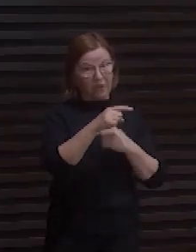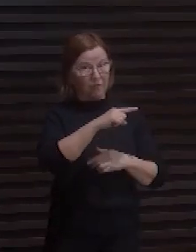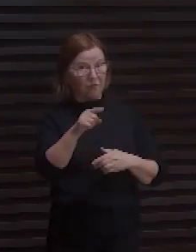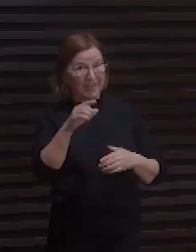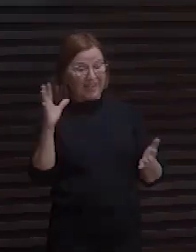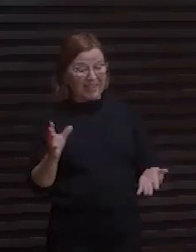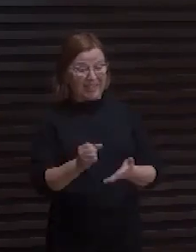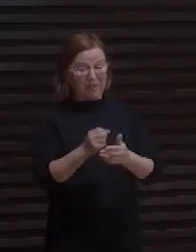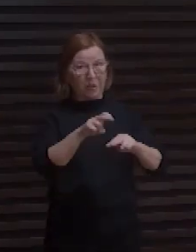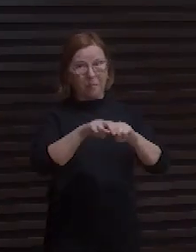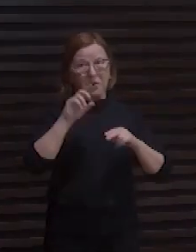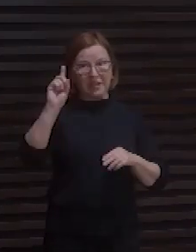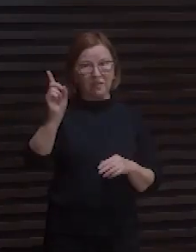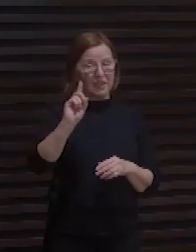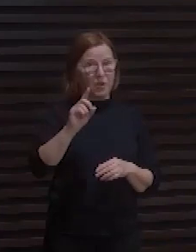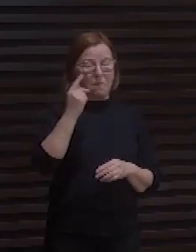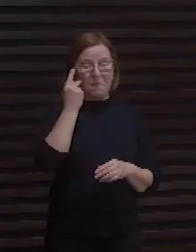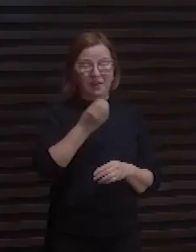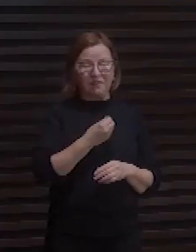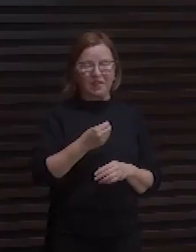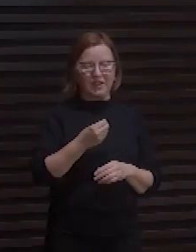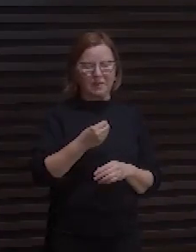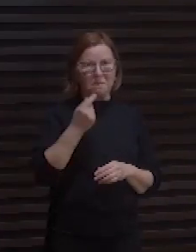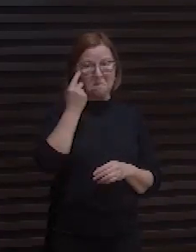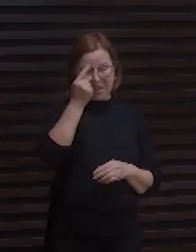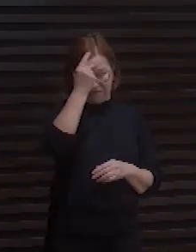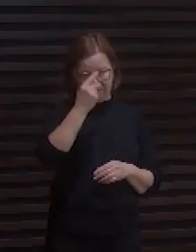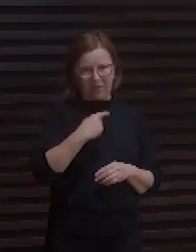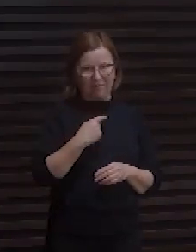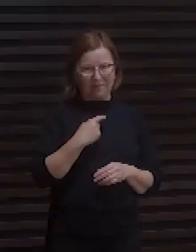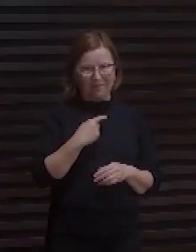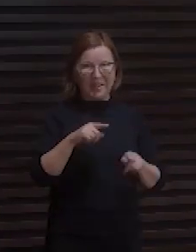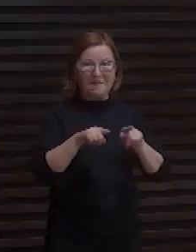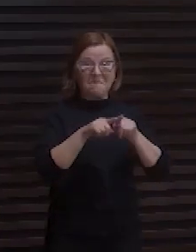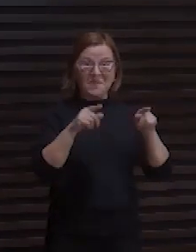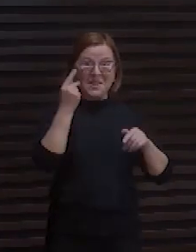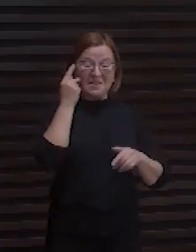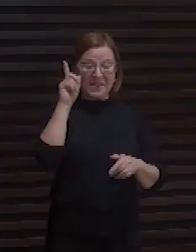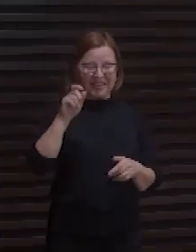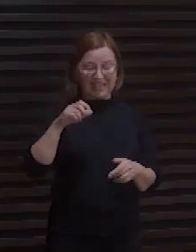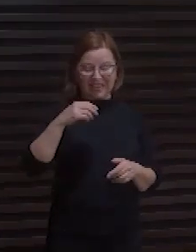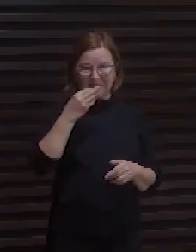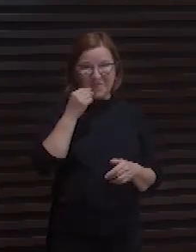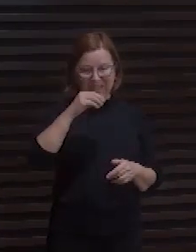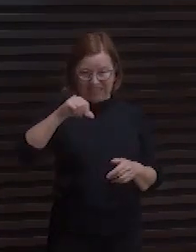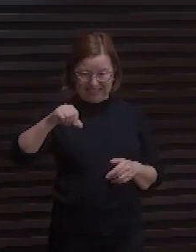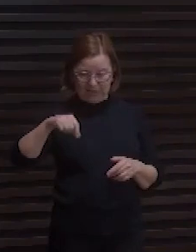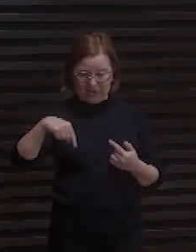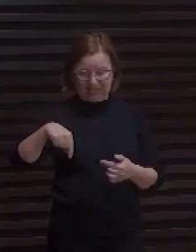para viver para si mesmo, mas para ser o quê? Sal da terra e luz no mundo, uma